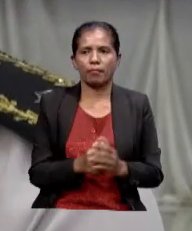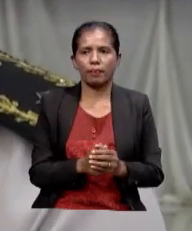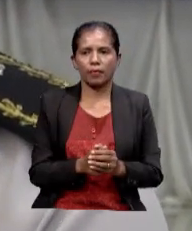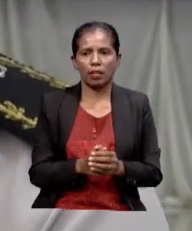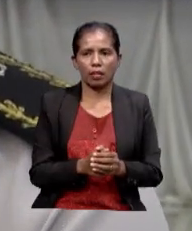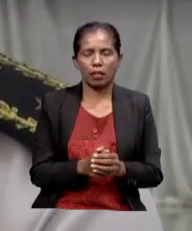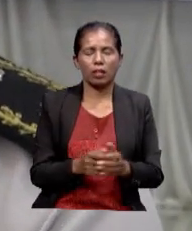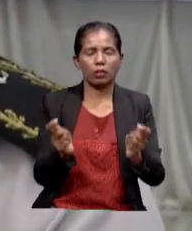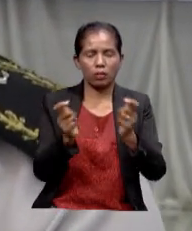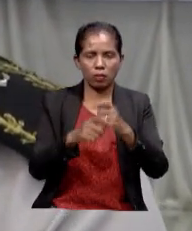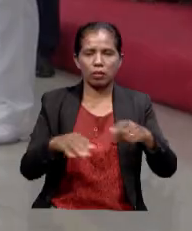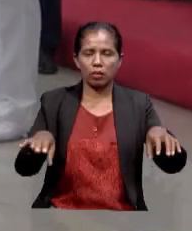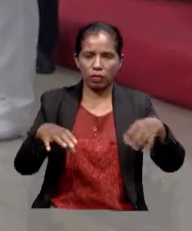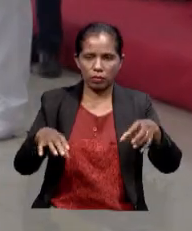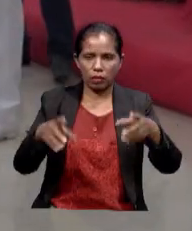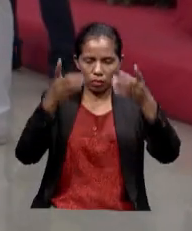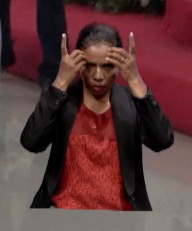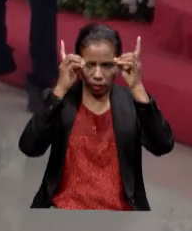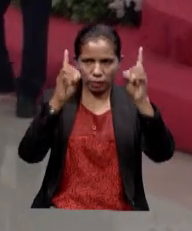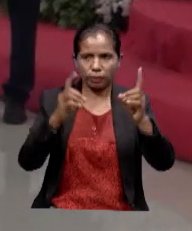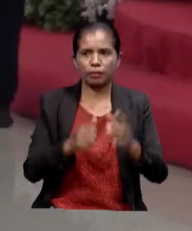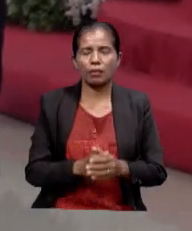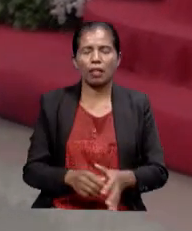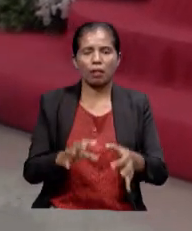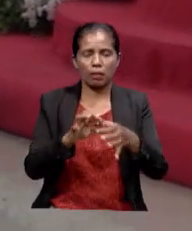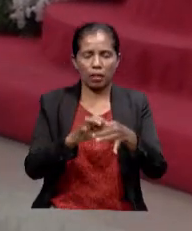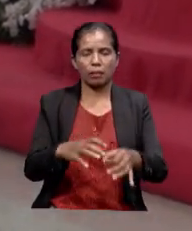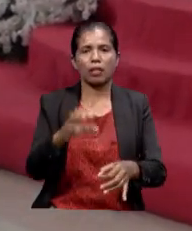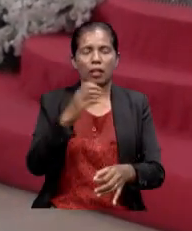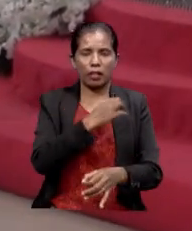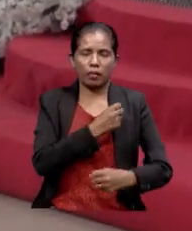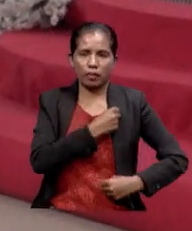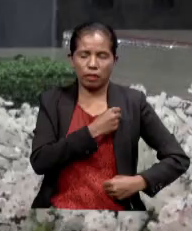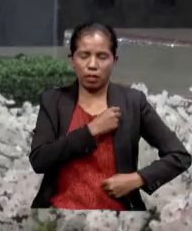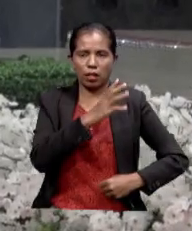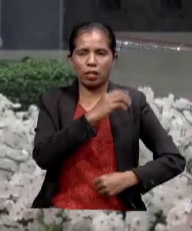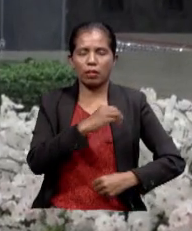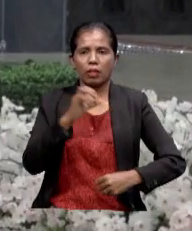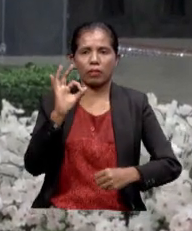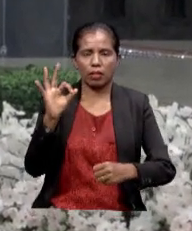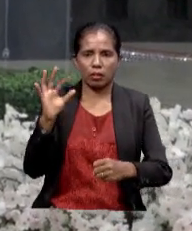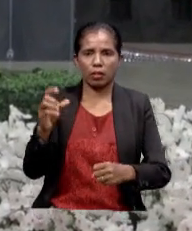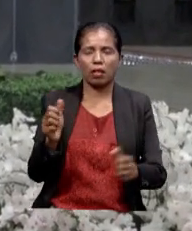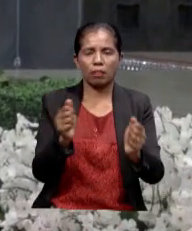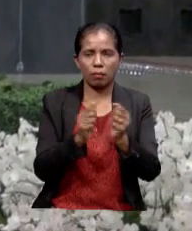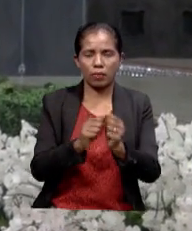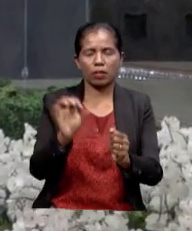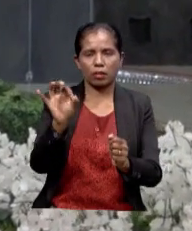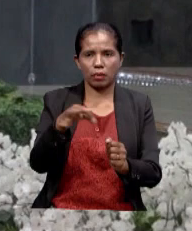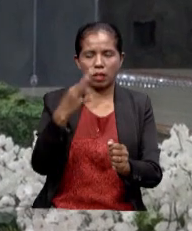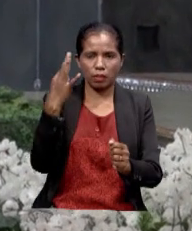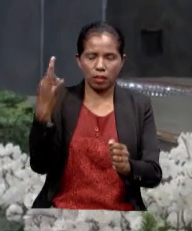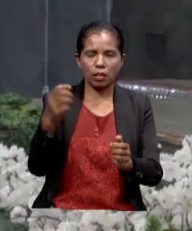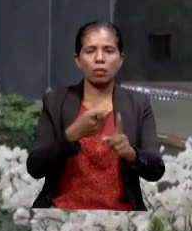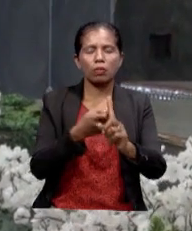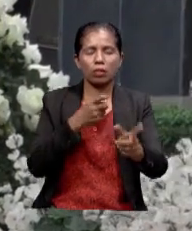apoiante ba sistema de decisão. Total membro FFDTL no PNTL ne betuir formação ne hamutuk sanulu resensia husi número